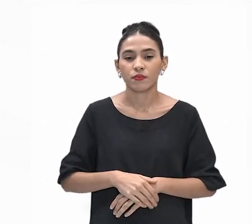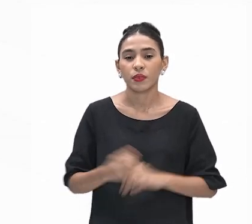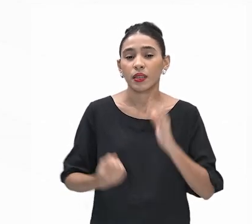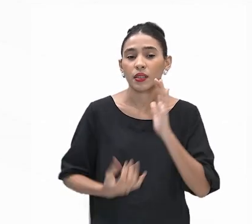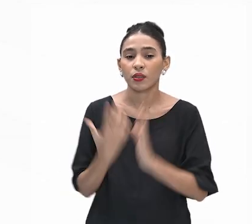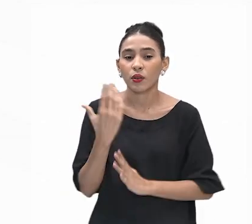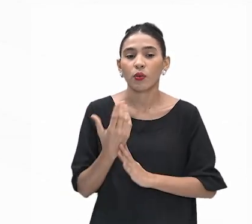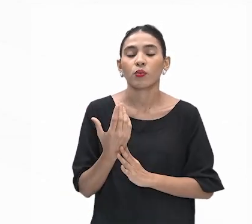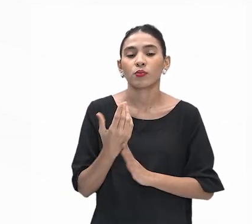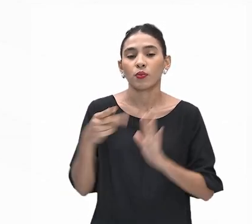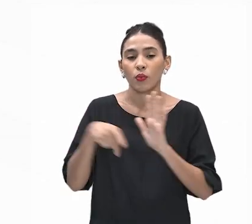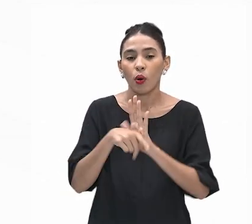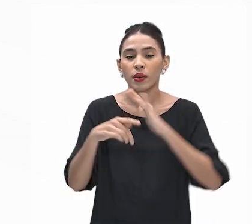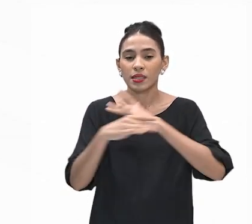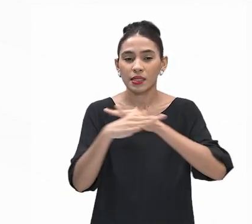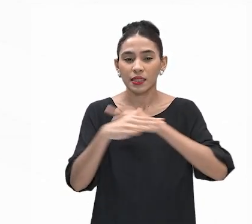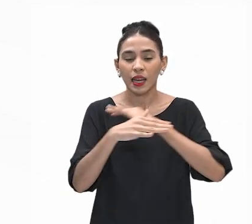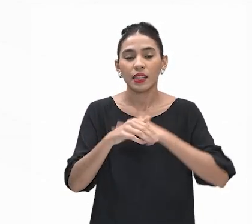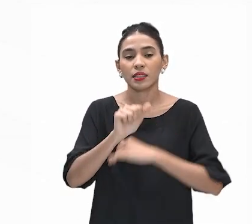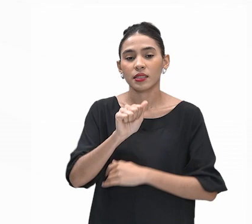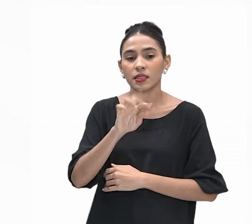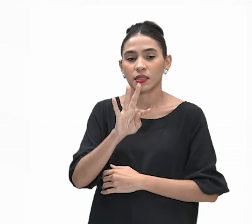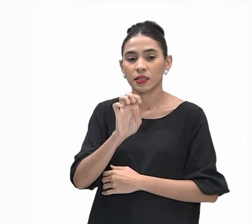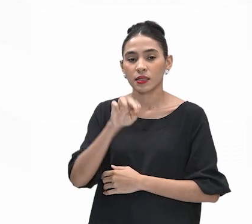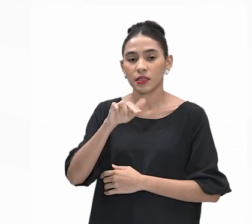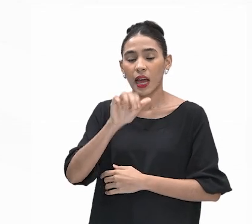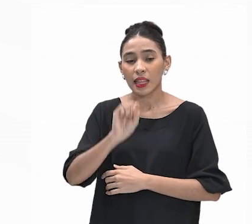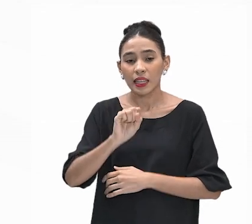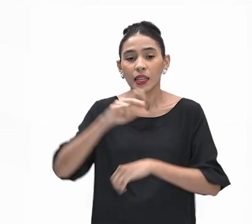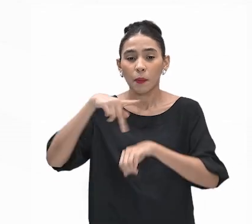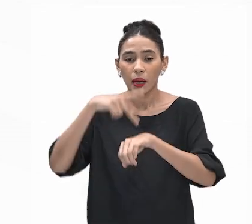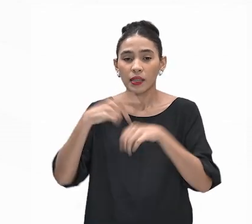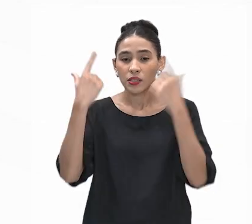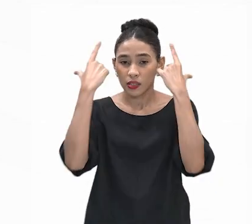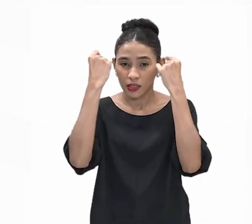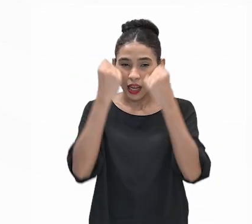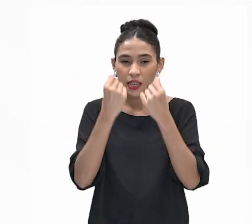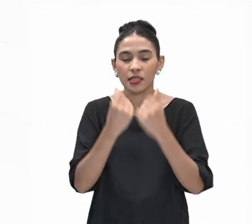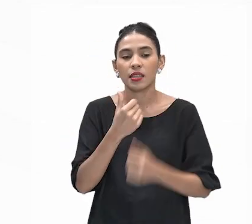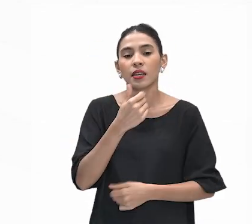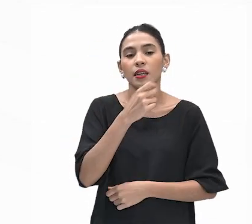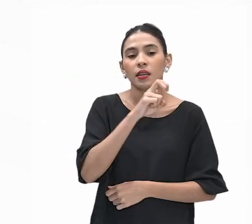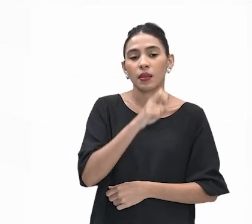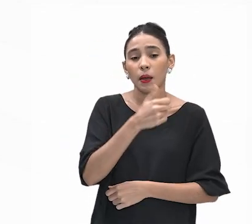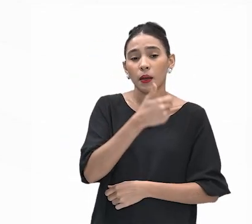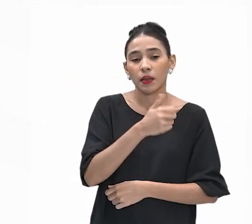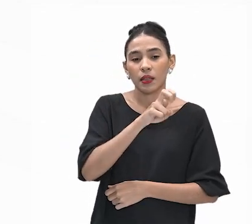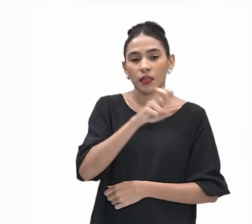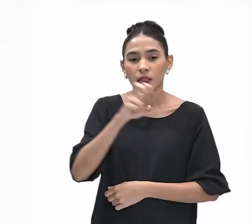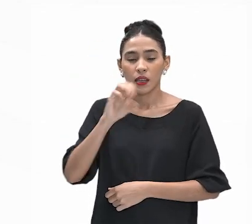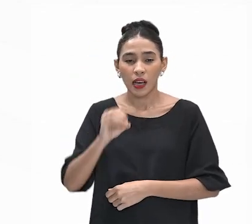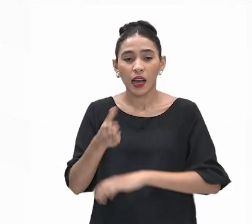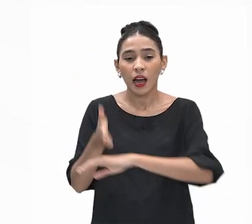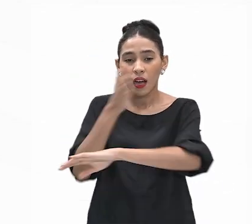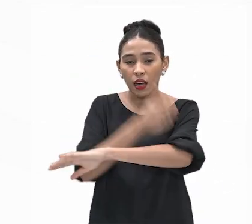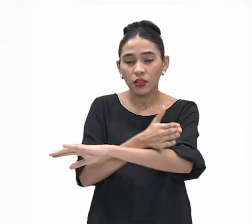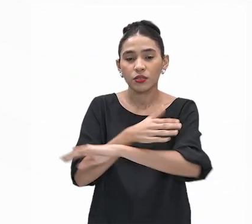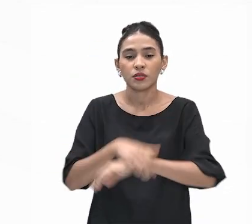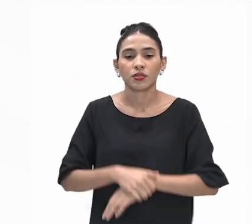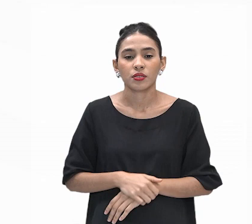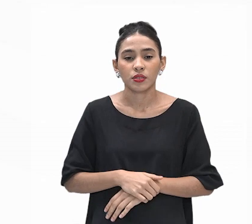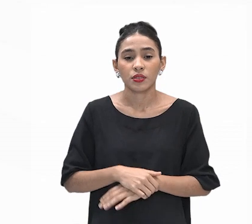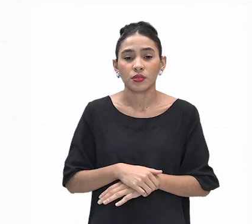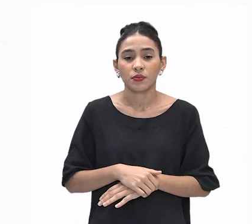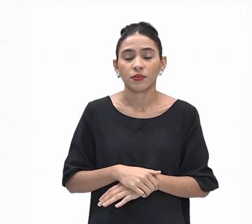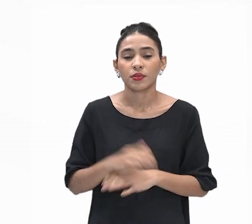em Atenas, na Grécia, por volta de 1500 antes de Cristo, e surgiu a partir das